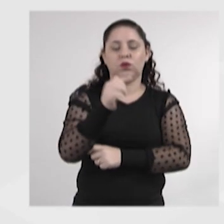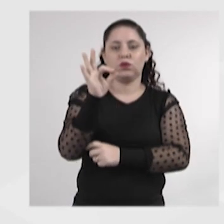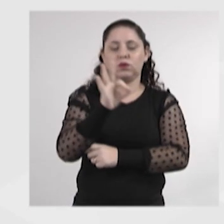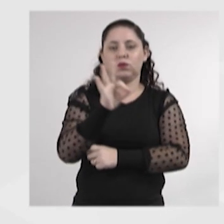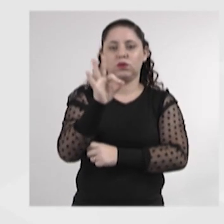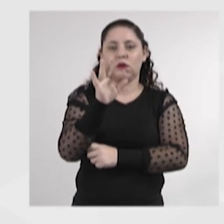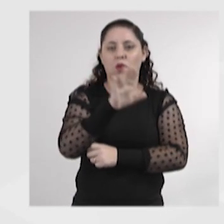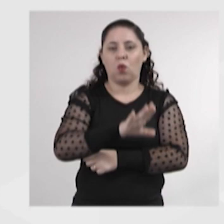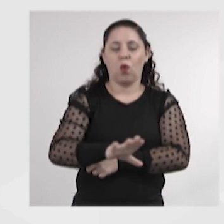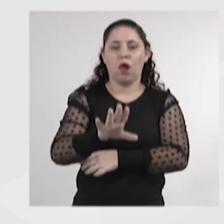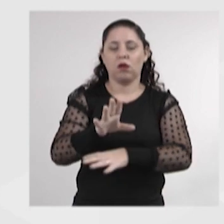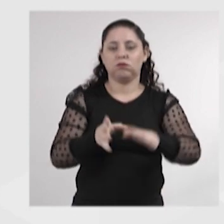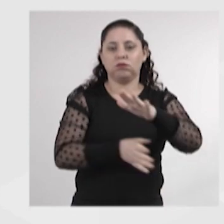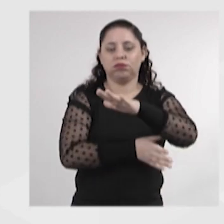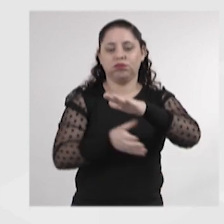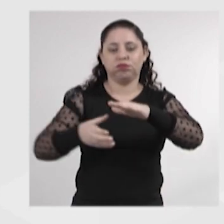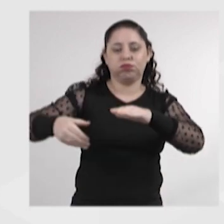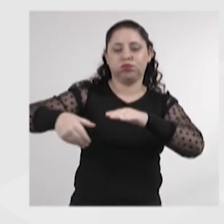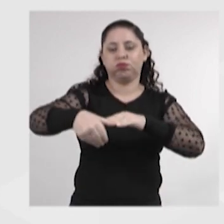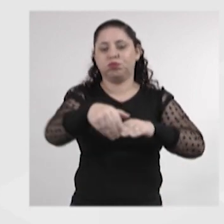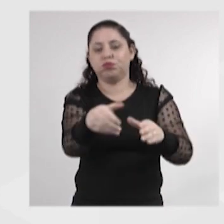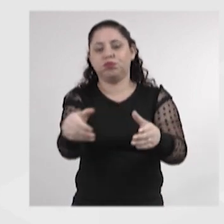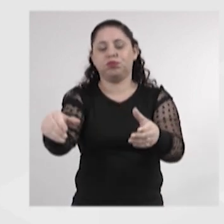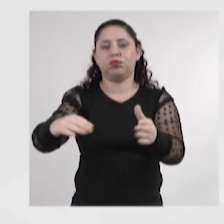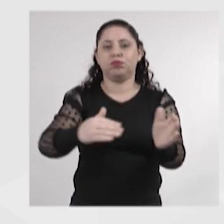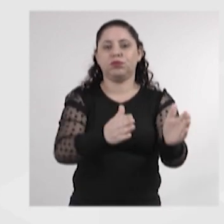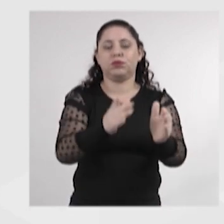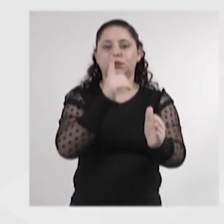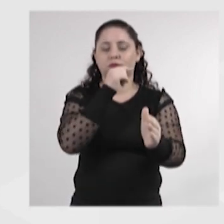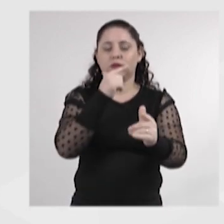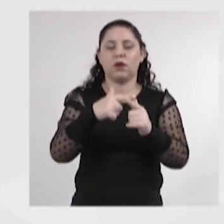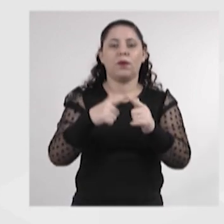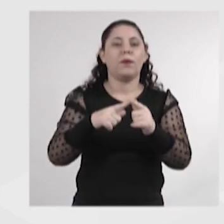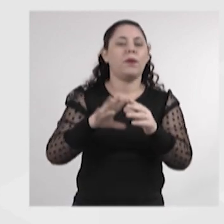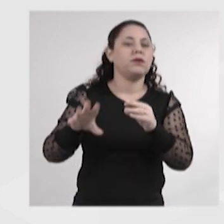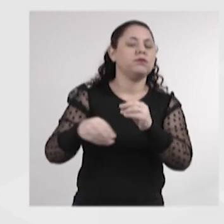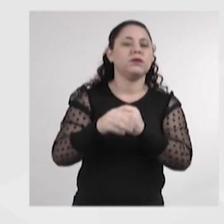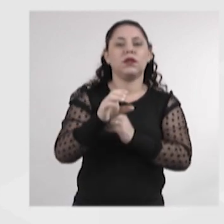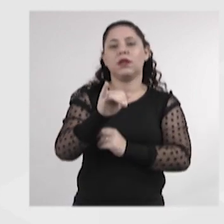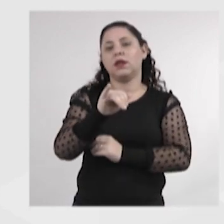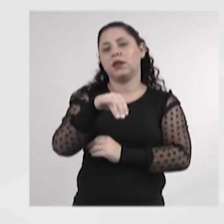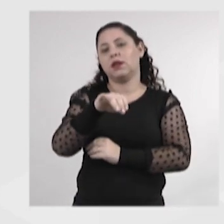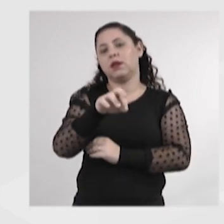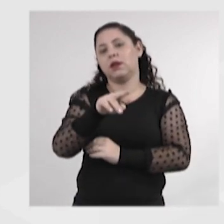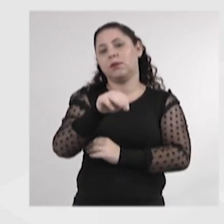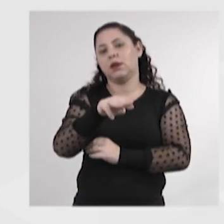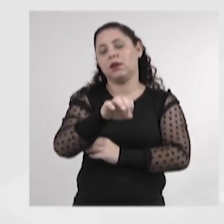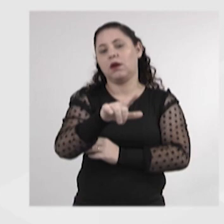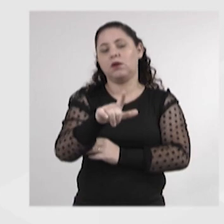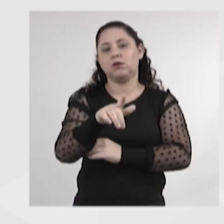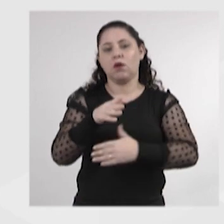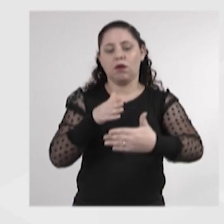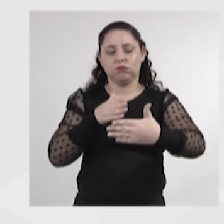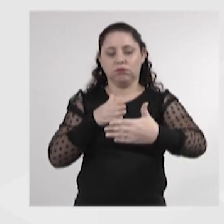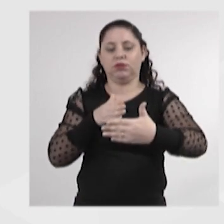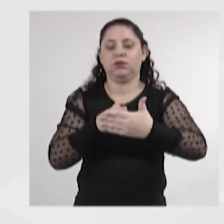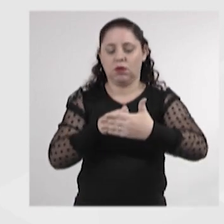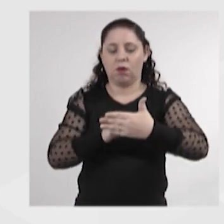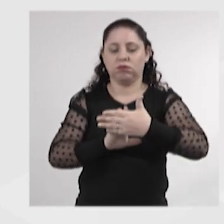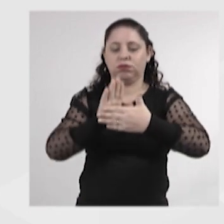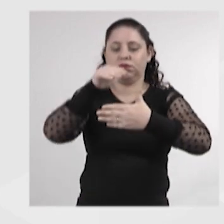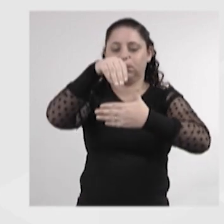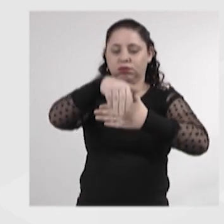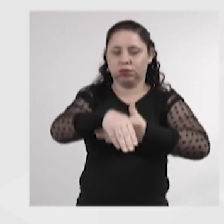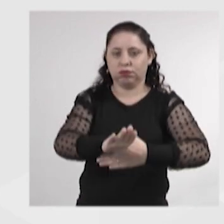92% da área de drenagem incremental do empreendimento. Eu chamo de área de drenagem incremental, entre as 2 barragens grandes que nós temos,